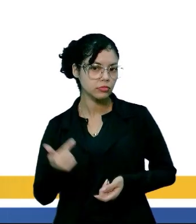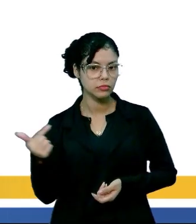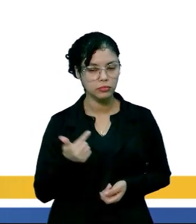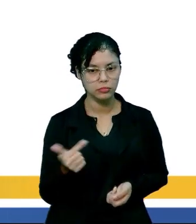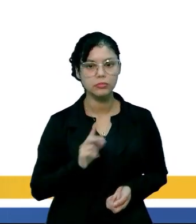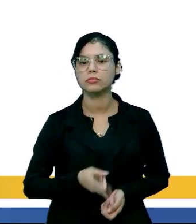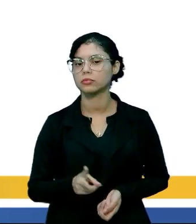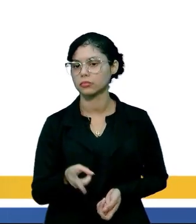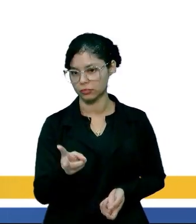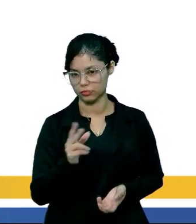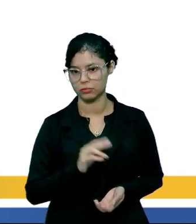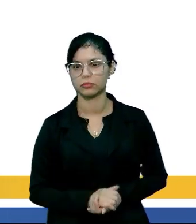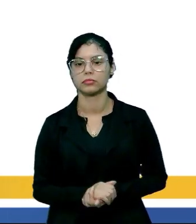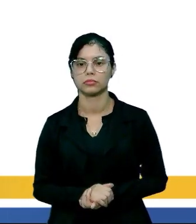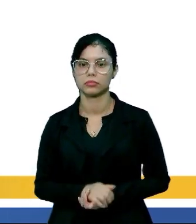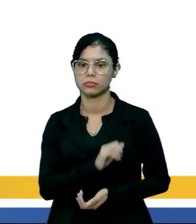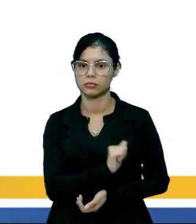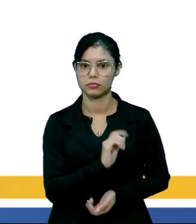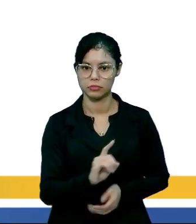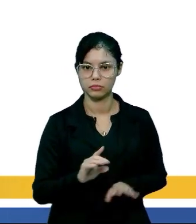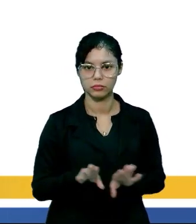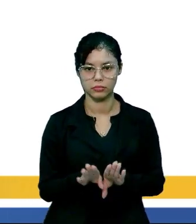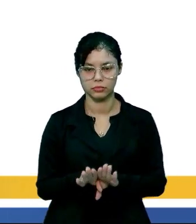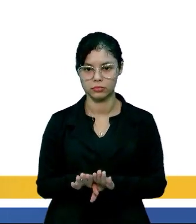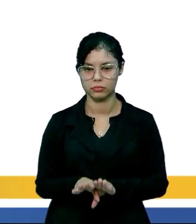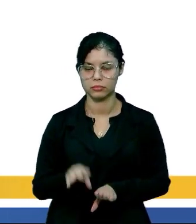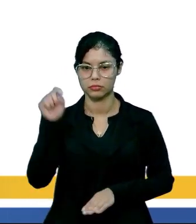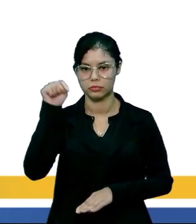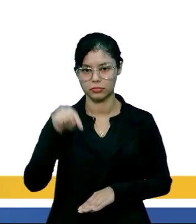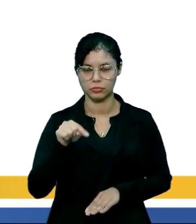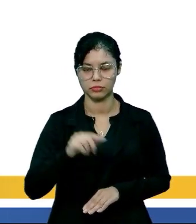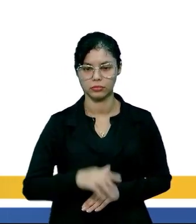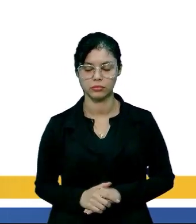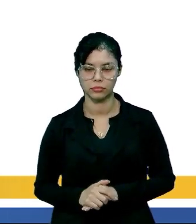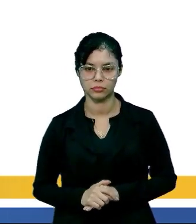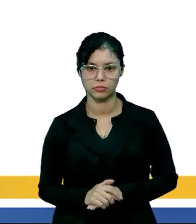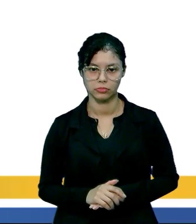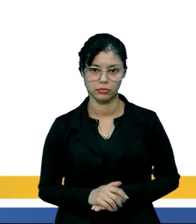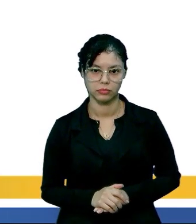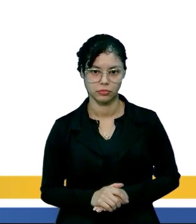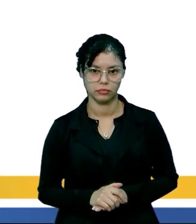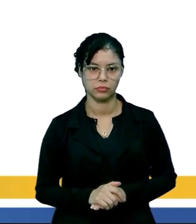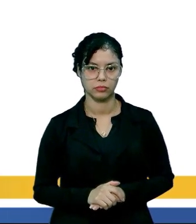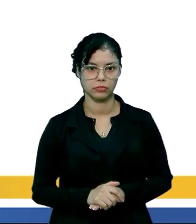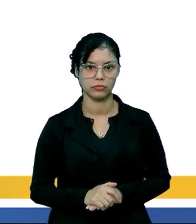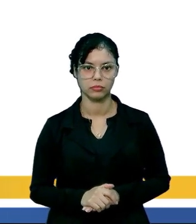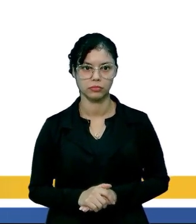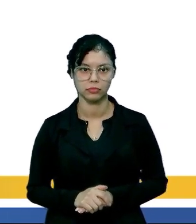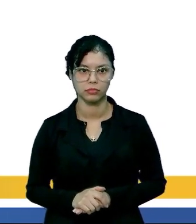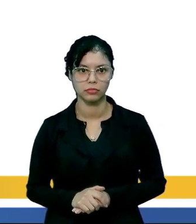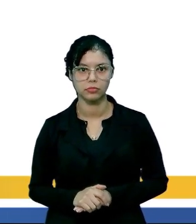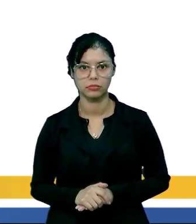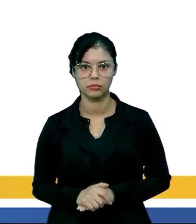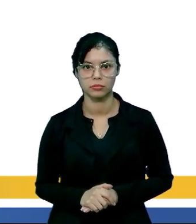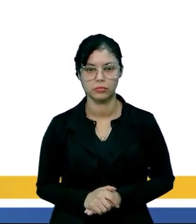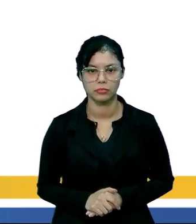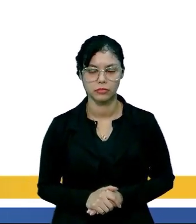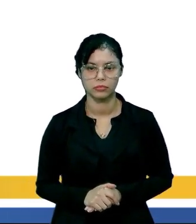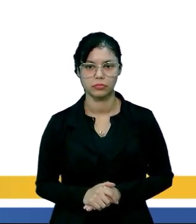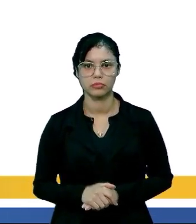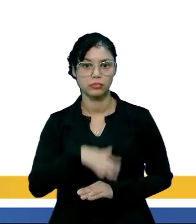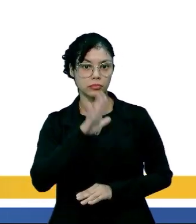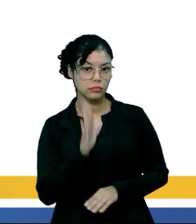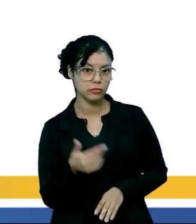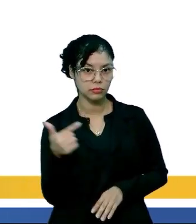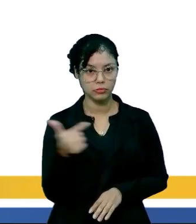corte continua com AD também. Tudo bem? Então vejamos aí.